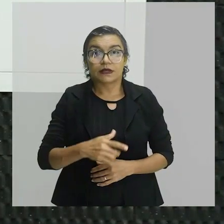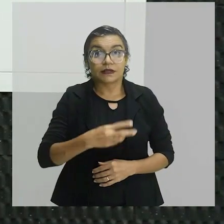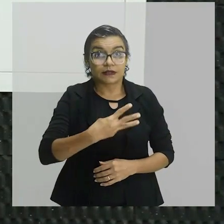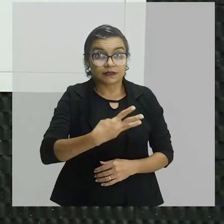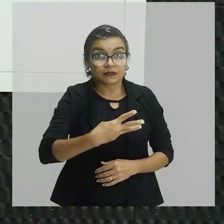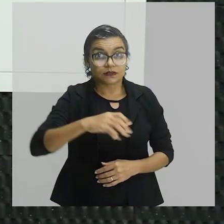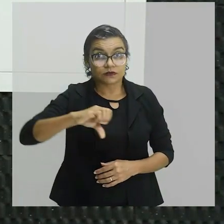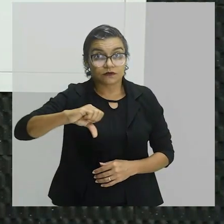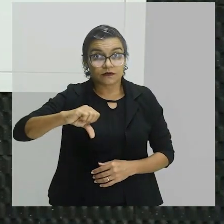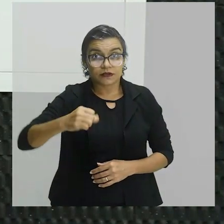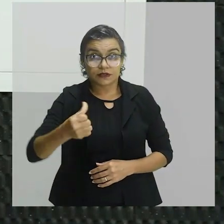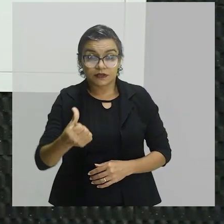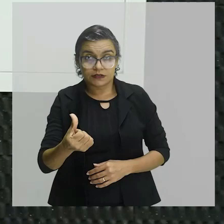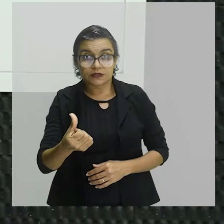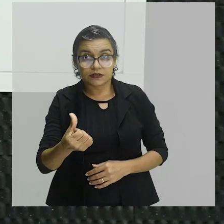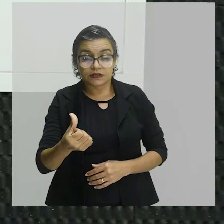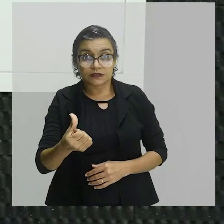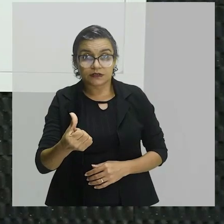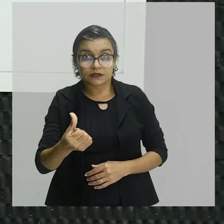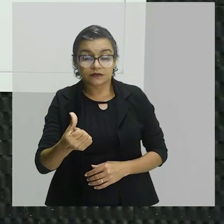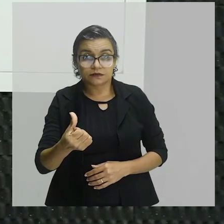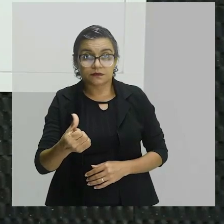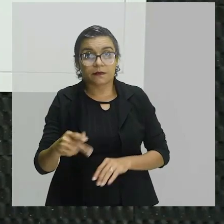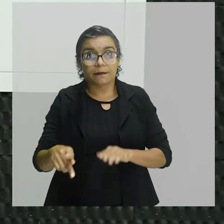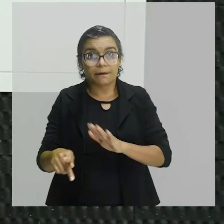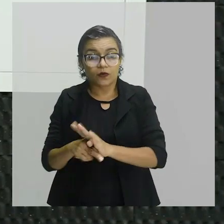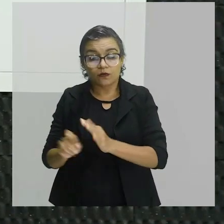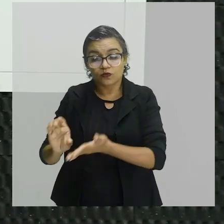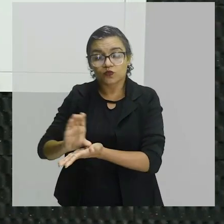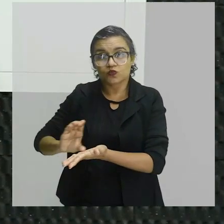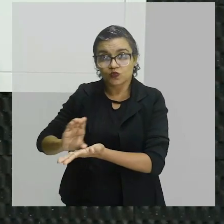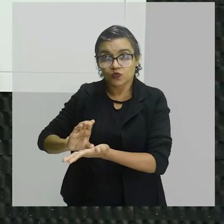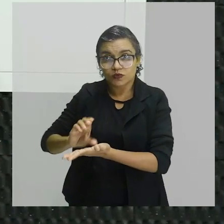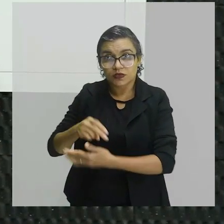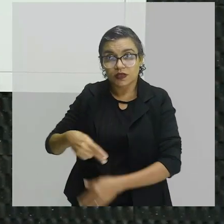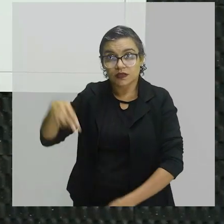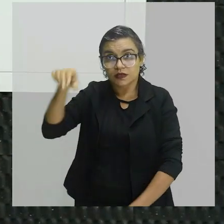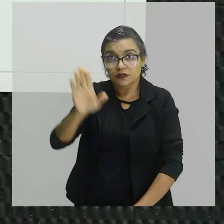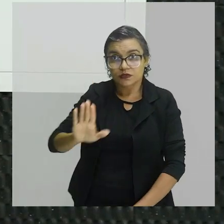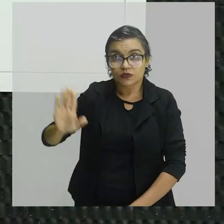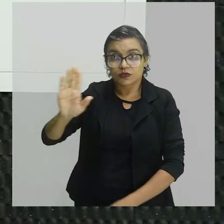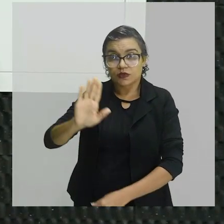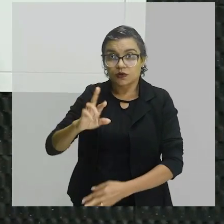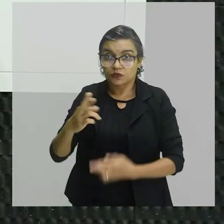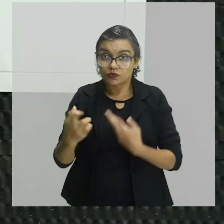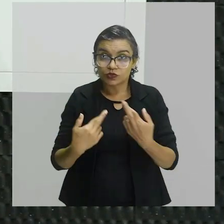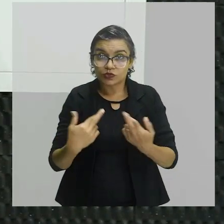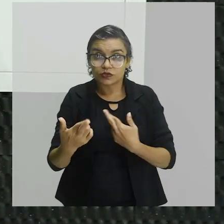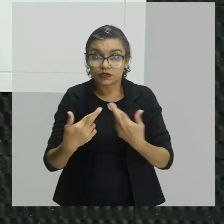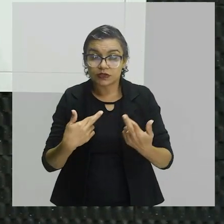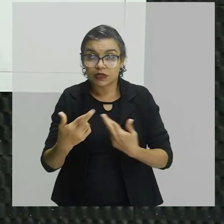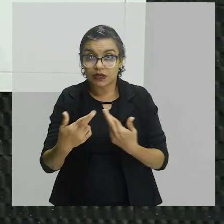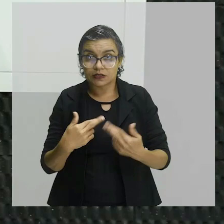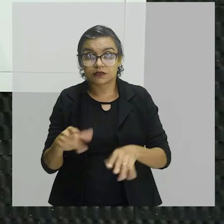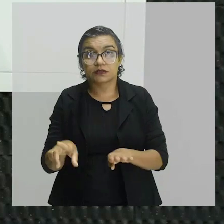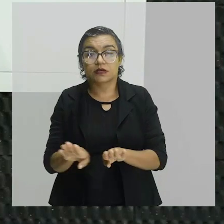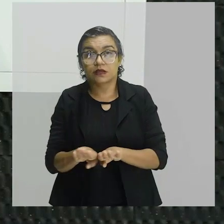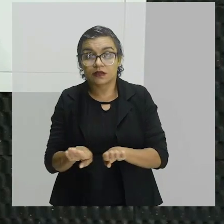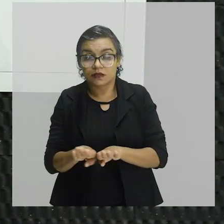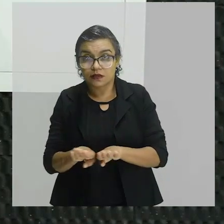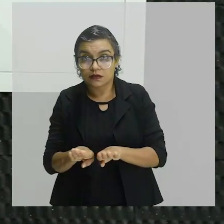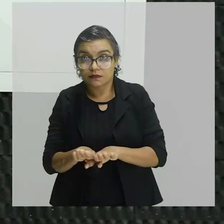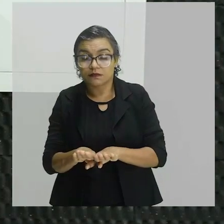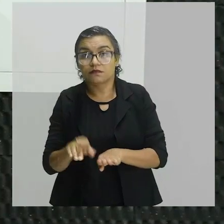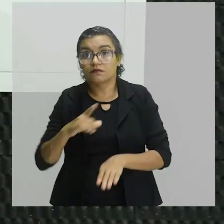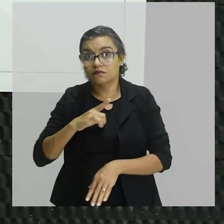396 do Conselho Nacional de Trânsito, né, para as vias com velocidade de até